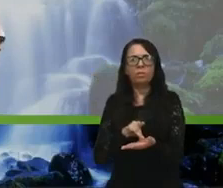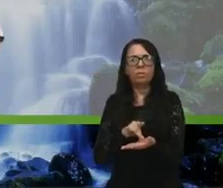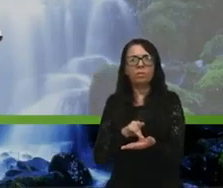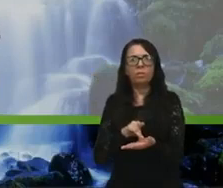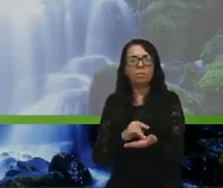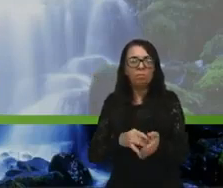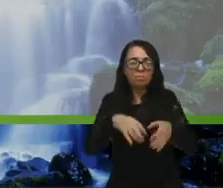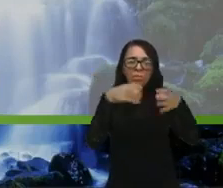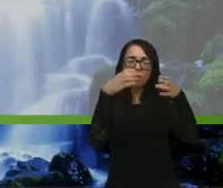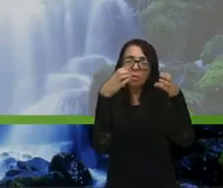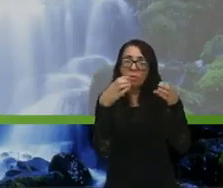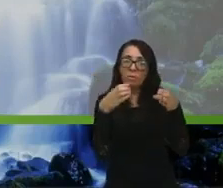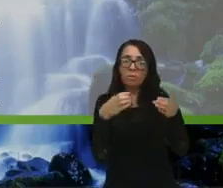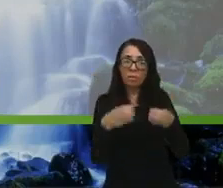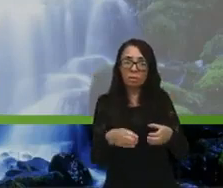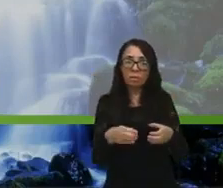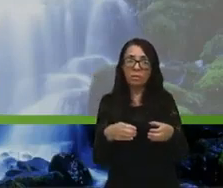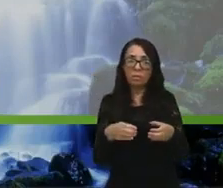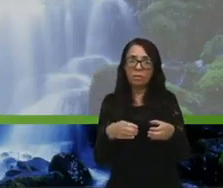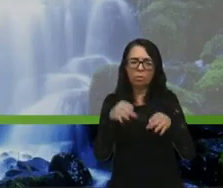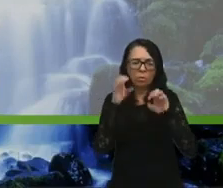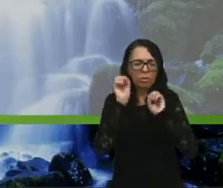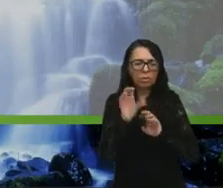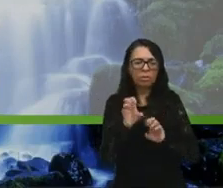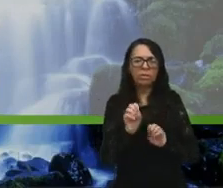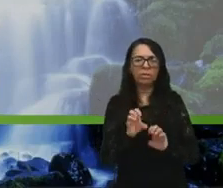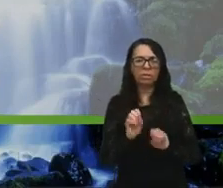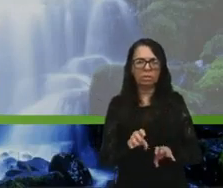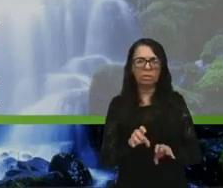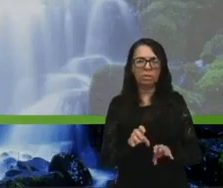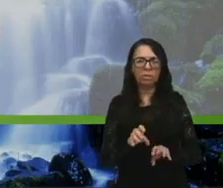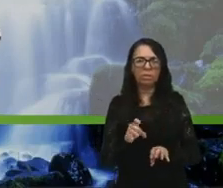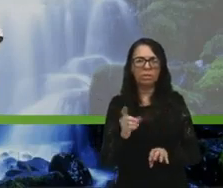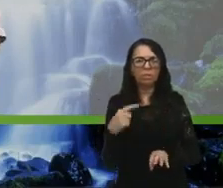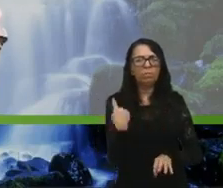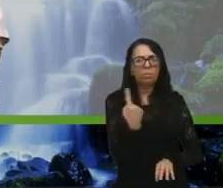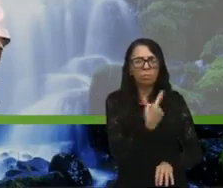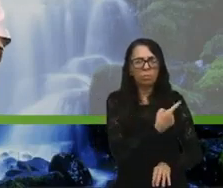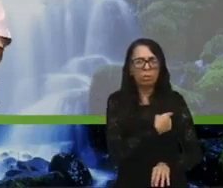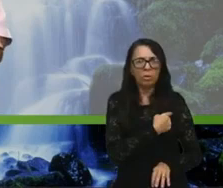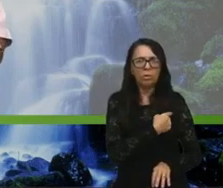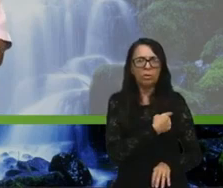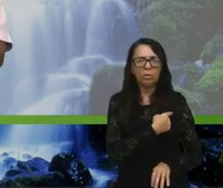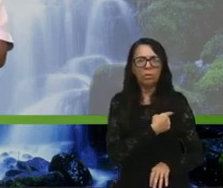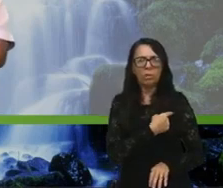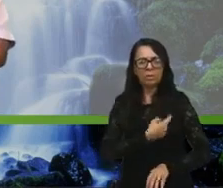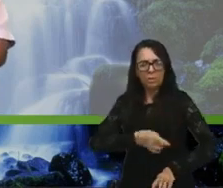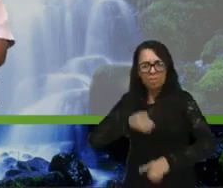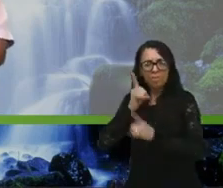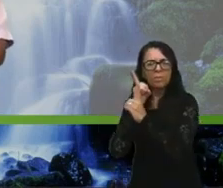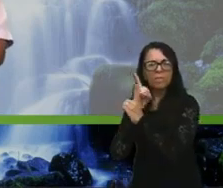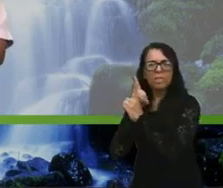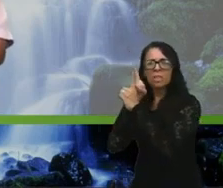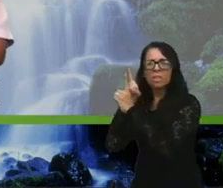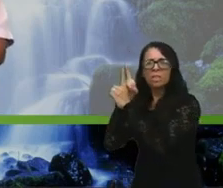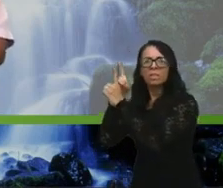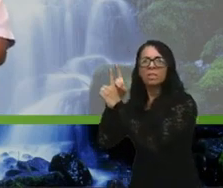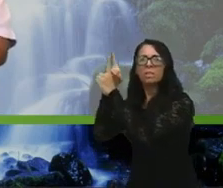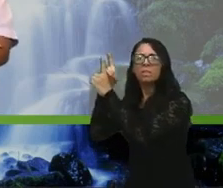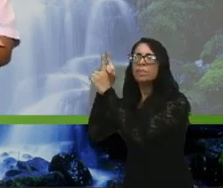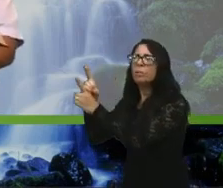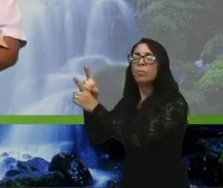integridade. Porque sabem que com Deus não pode brincar.